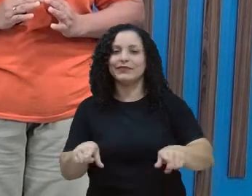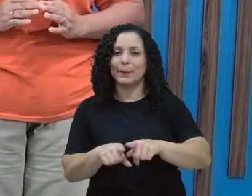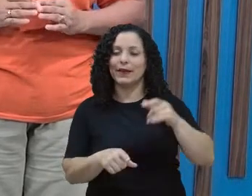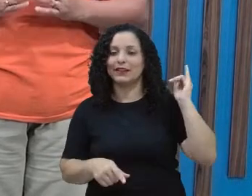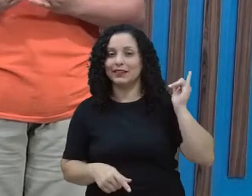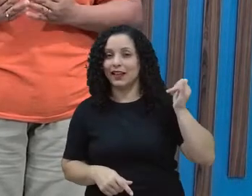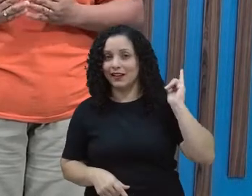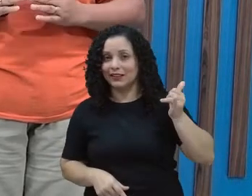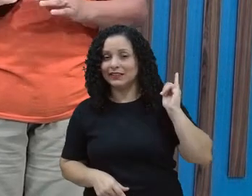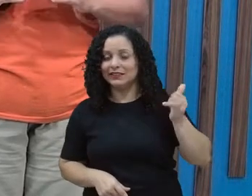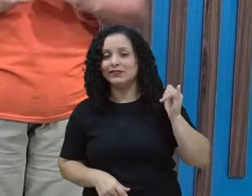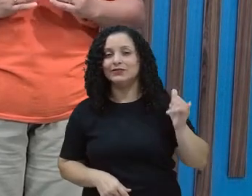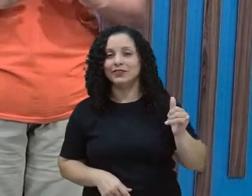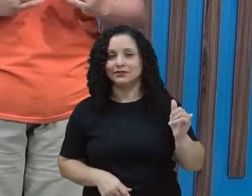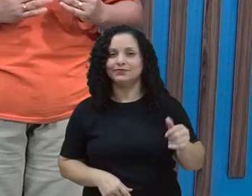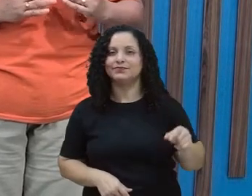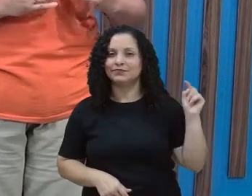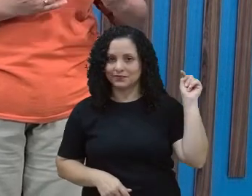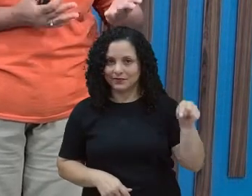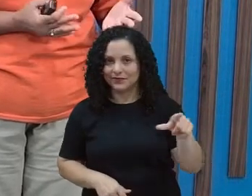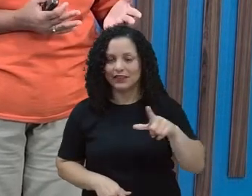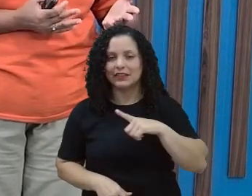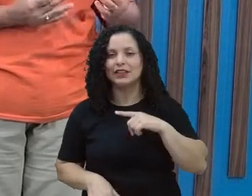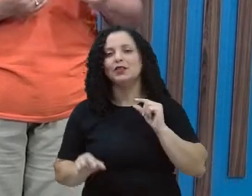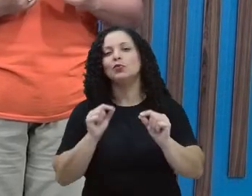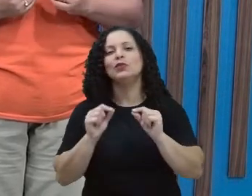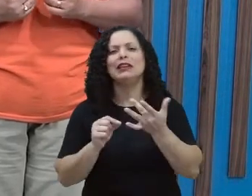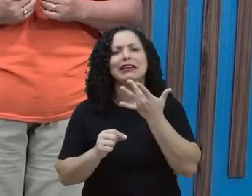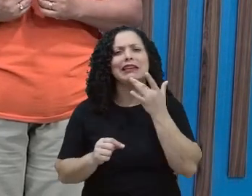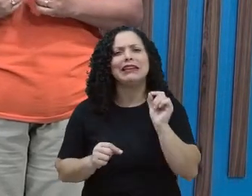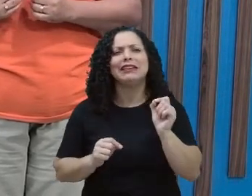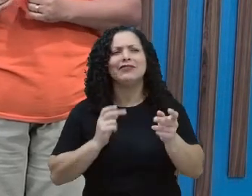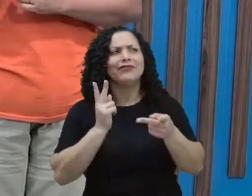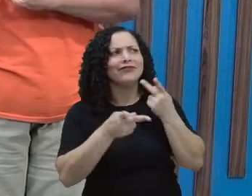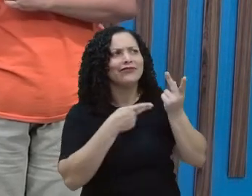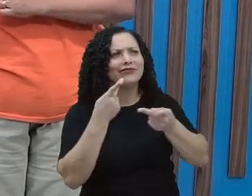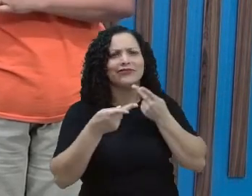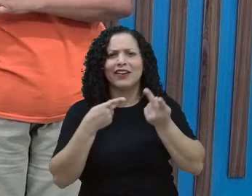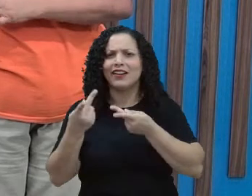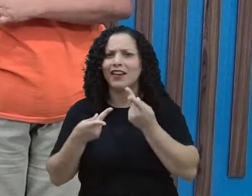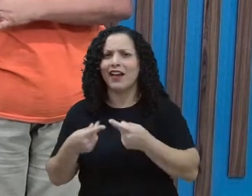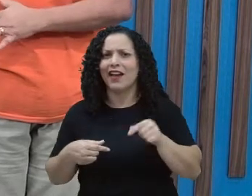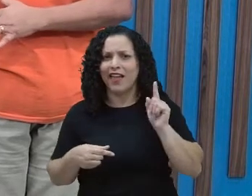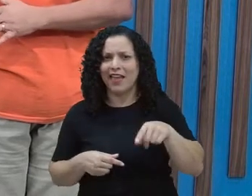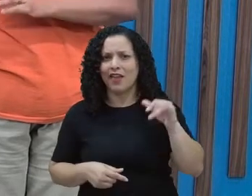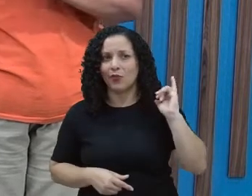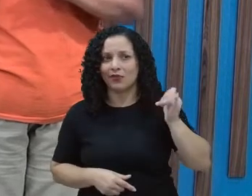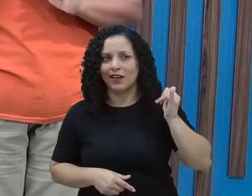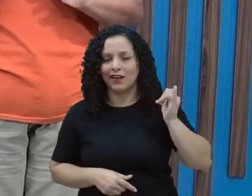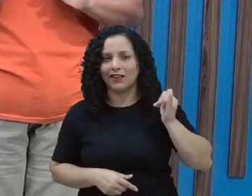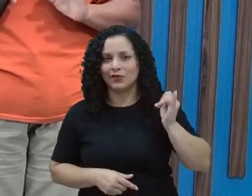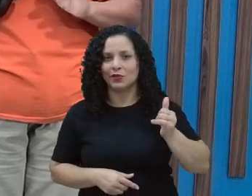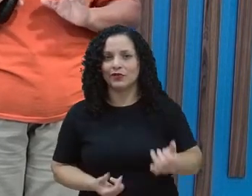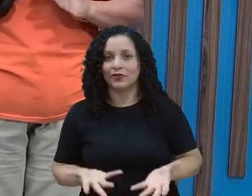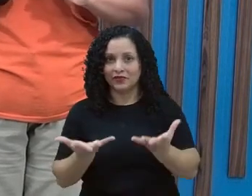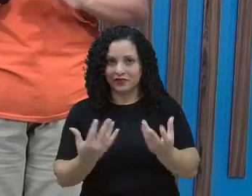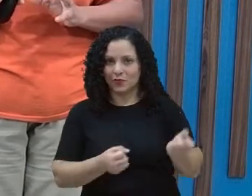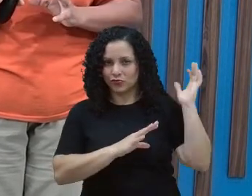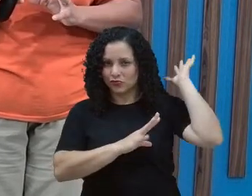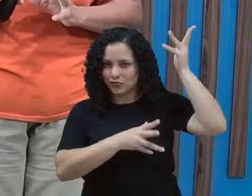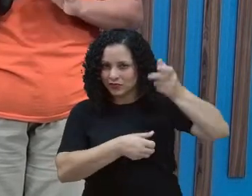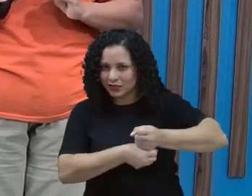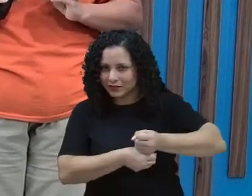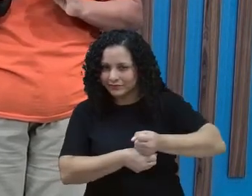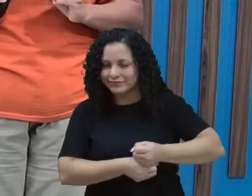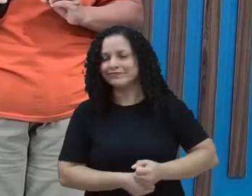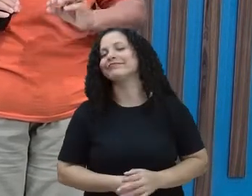na narrativa, existe quem? Quem conta. E quem conta é o narrador. Então, vamos relembrar aqui